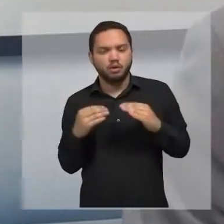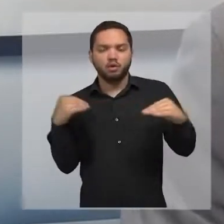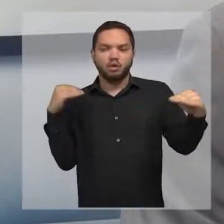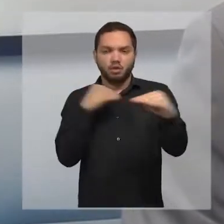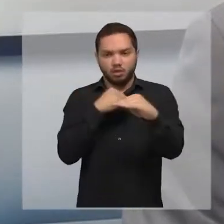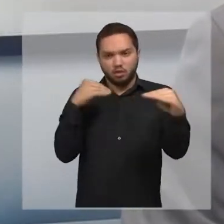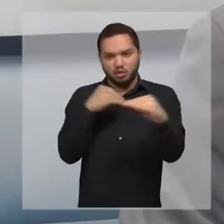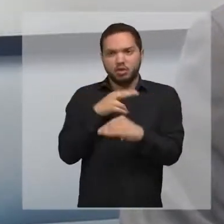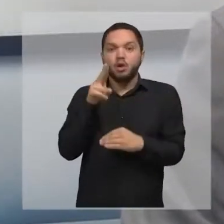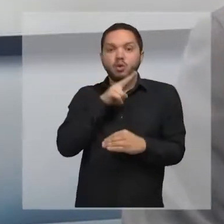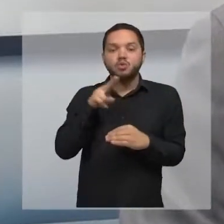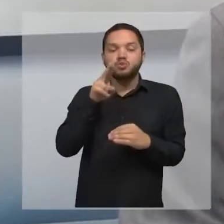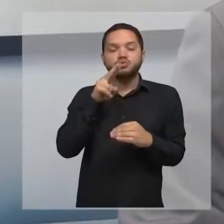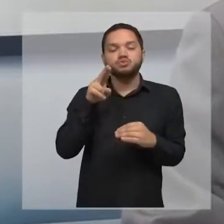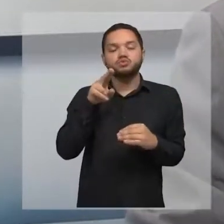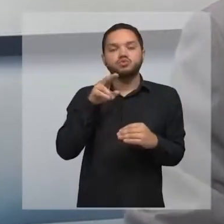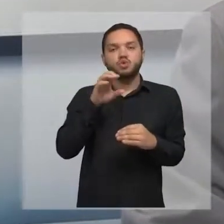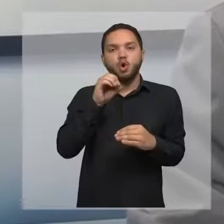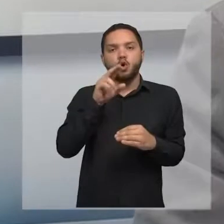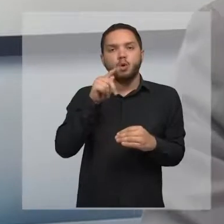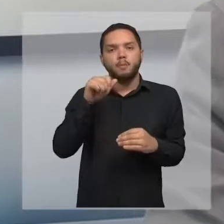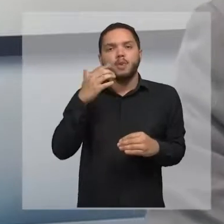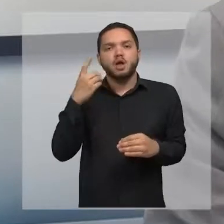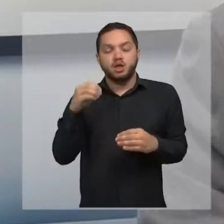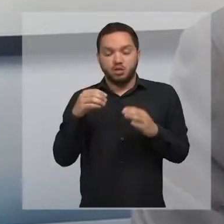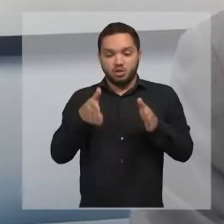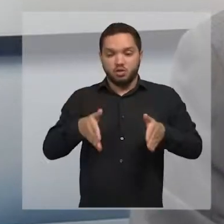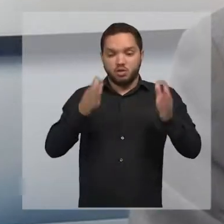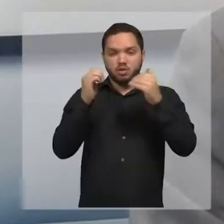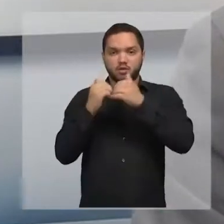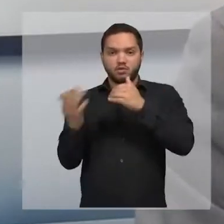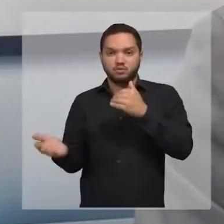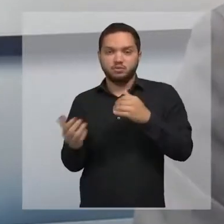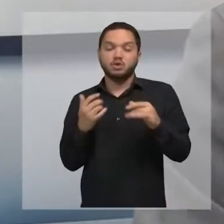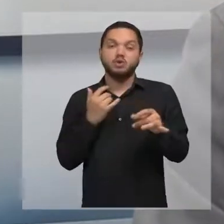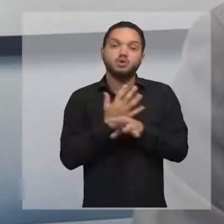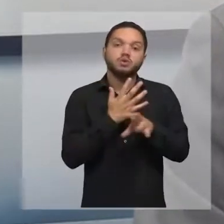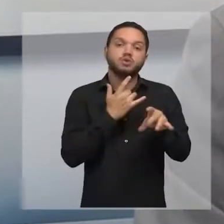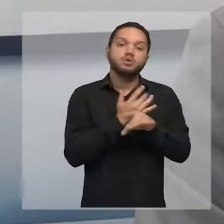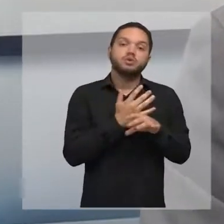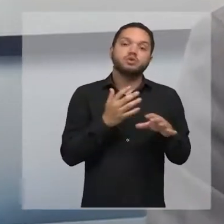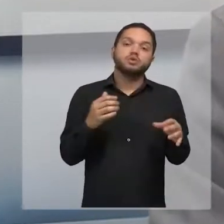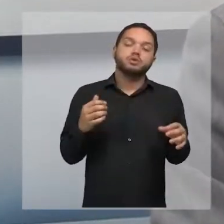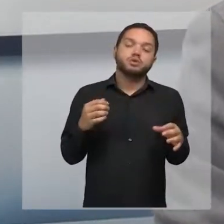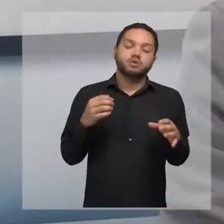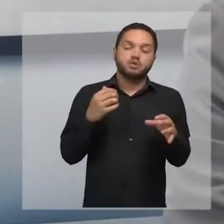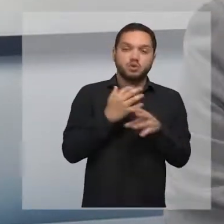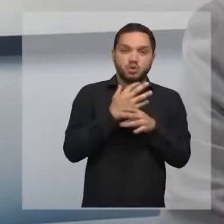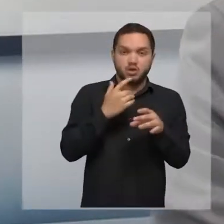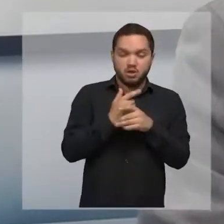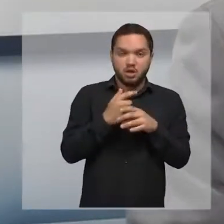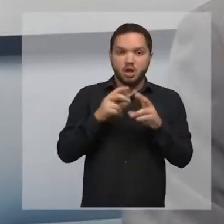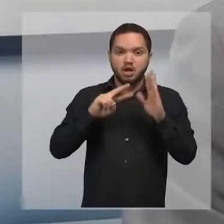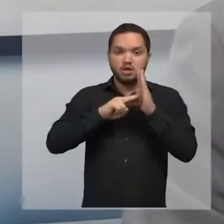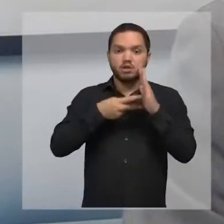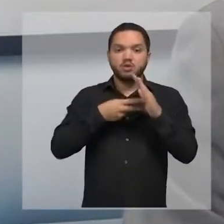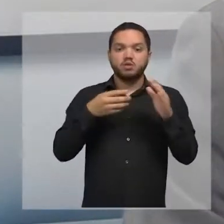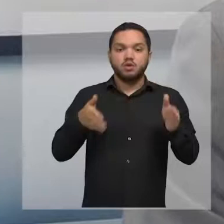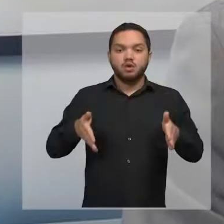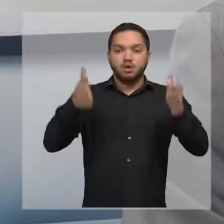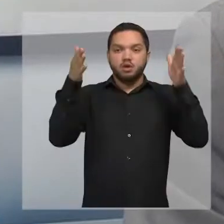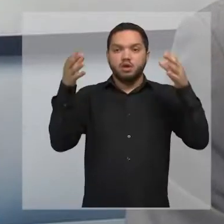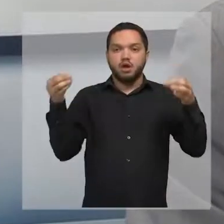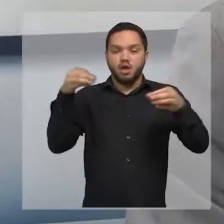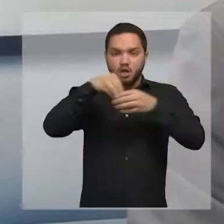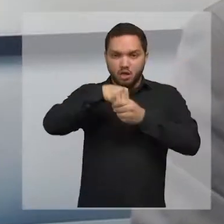avenida. Esta é a Lei de Uso e Ocupação, do prédio para fora. O Código da Cidade é justamente do prédio para dentro. O